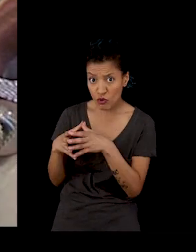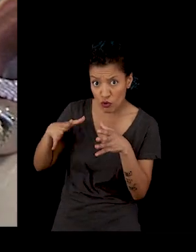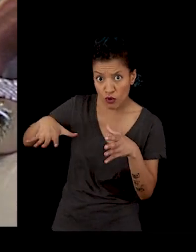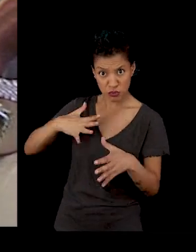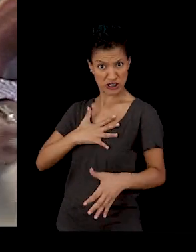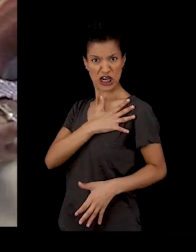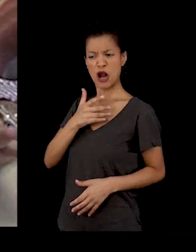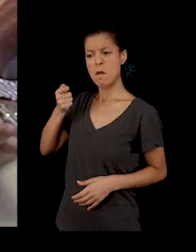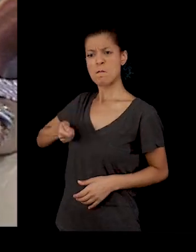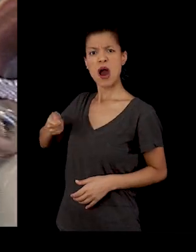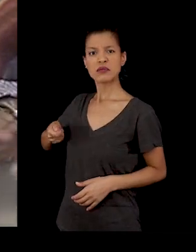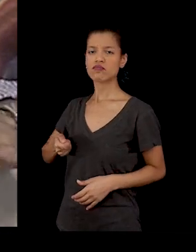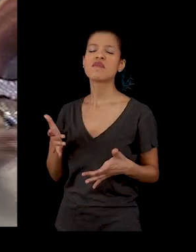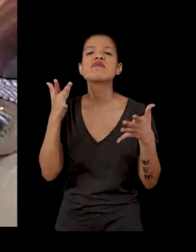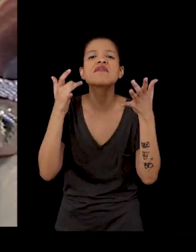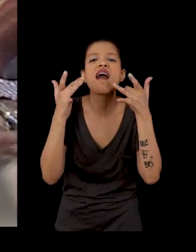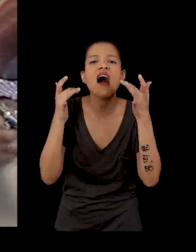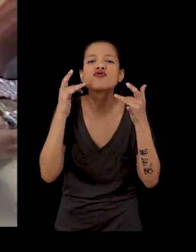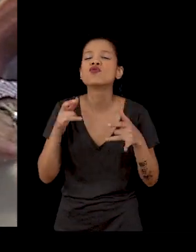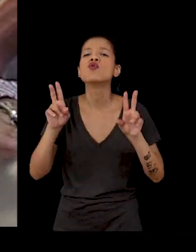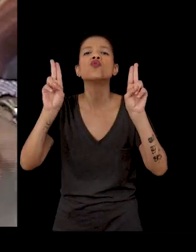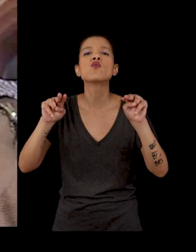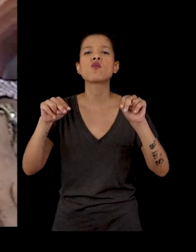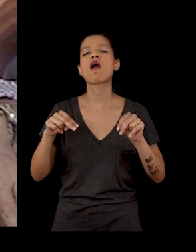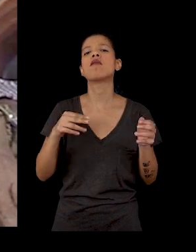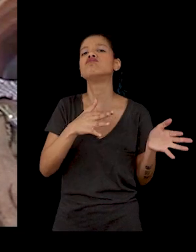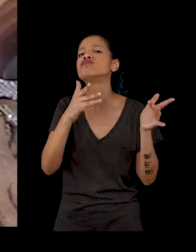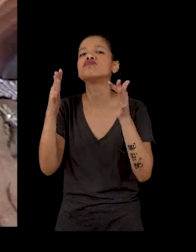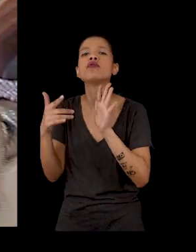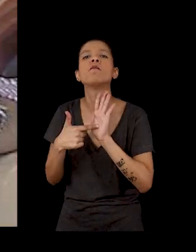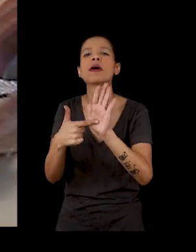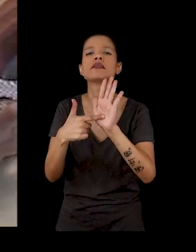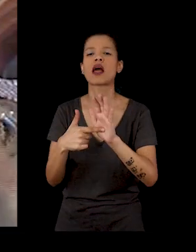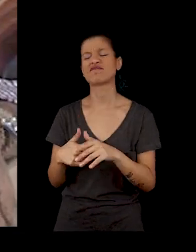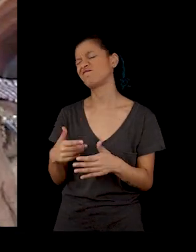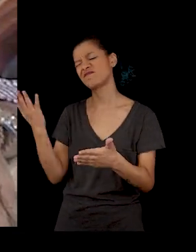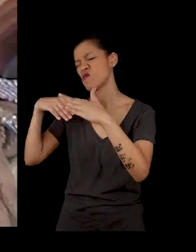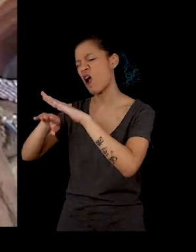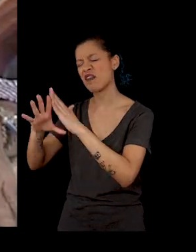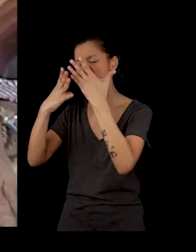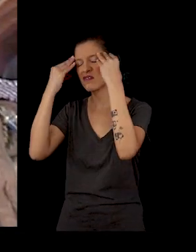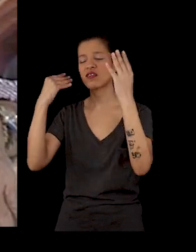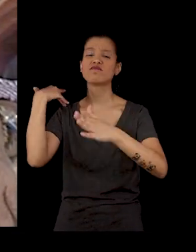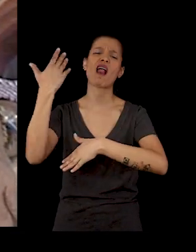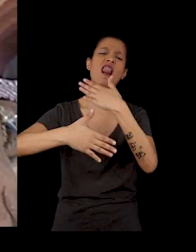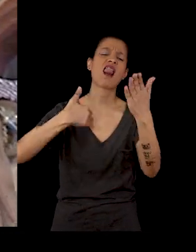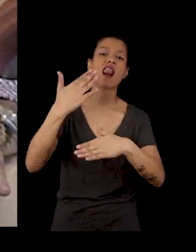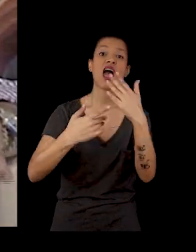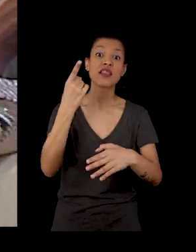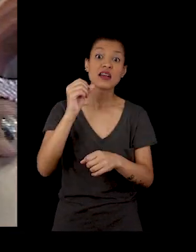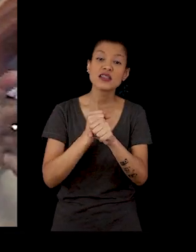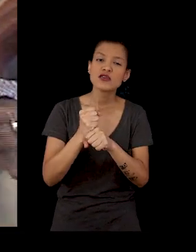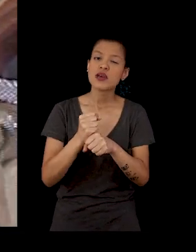formos poder, essa peça nunca será encenada. Esqueci a peça. 10 anos depois,